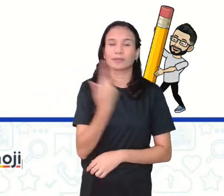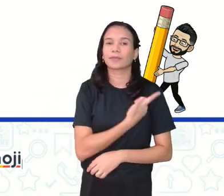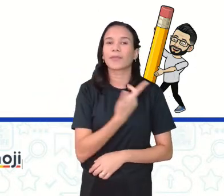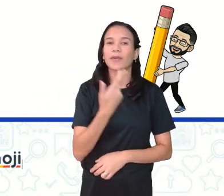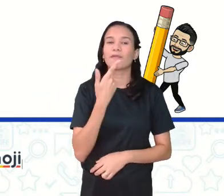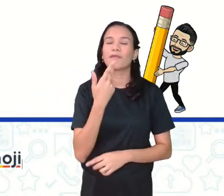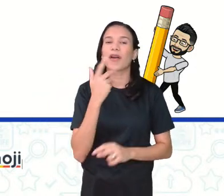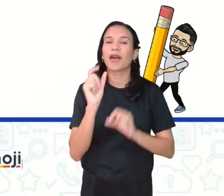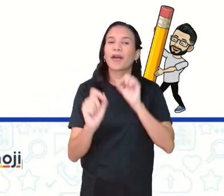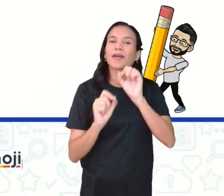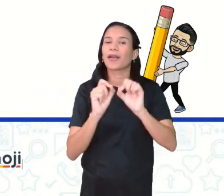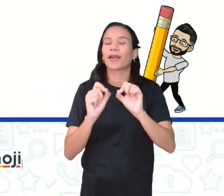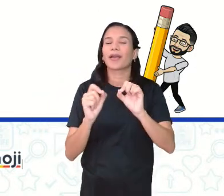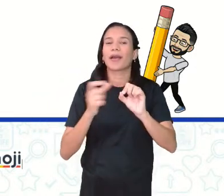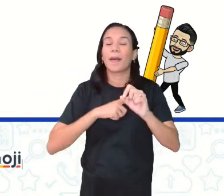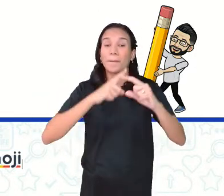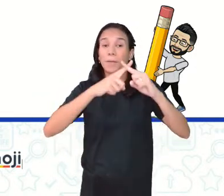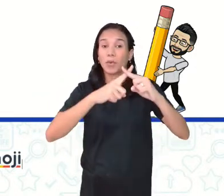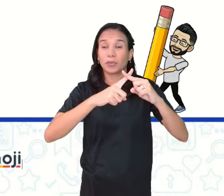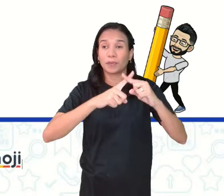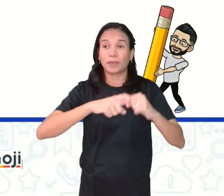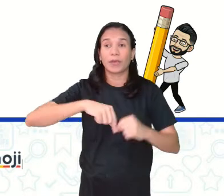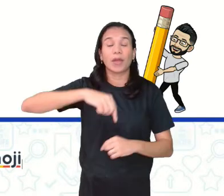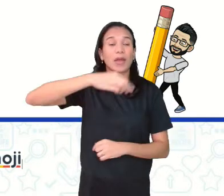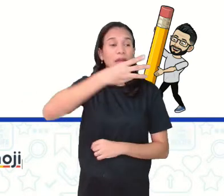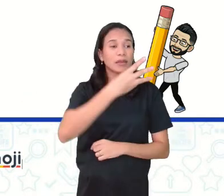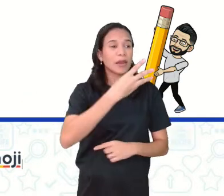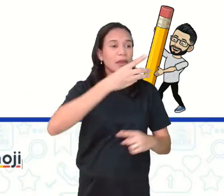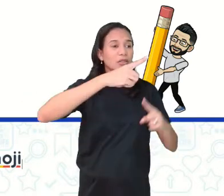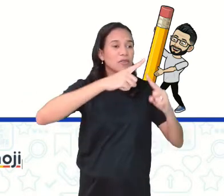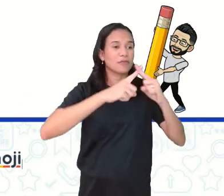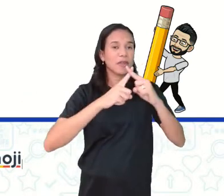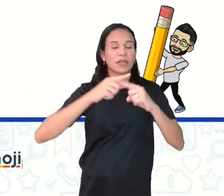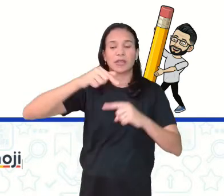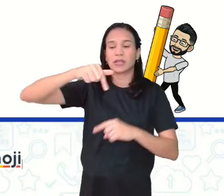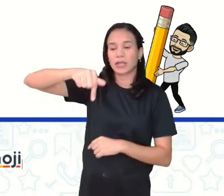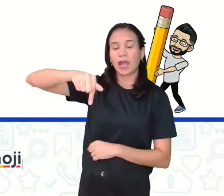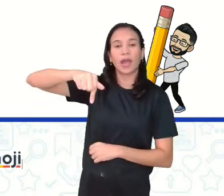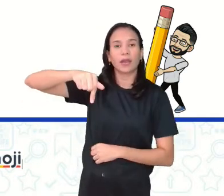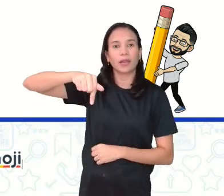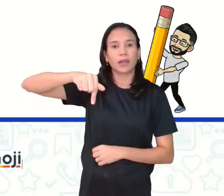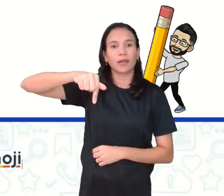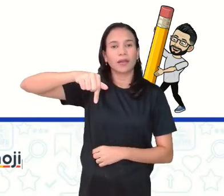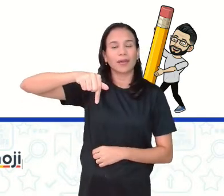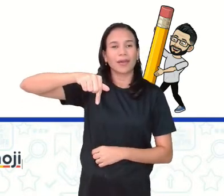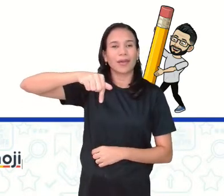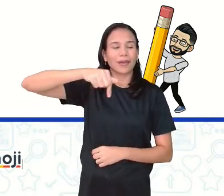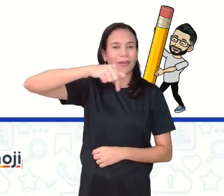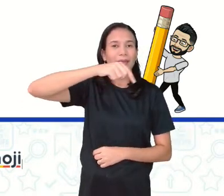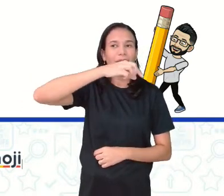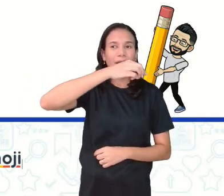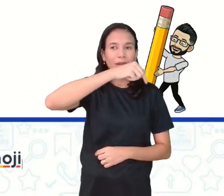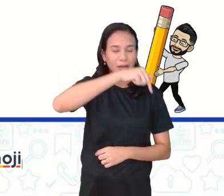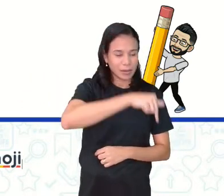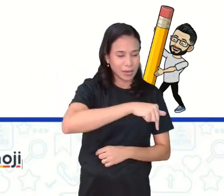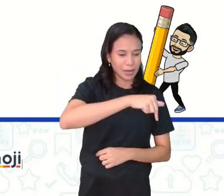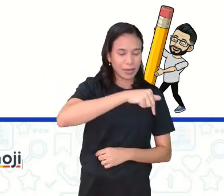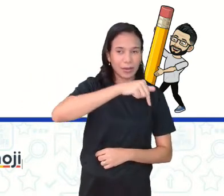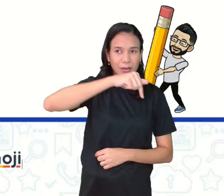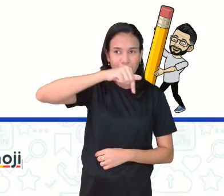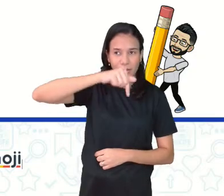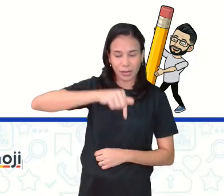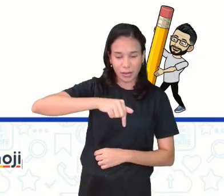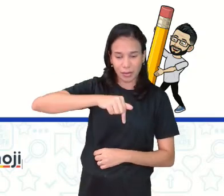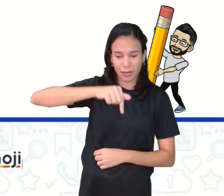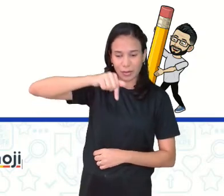fala aquela multiplicação ali. 3 vezes o 7. Veja se não é de fato o que está aparecendo aqui. Eu